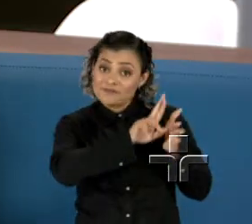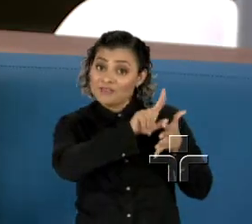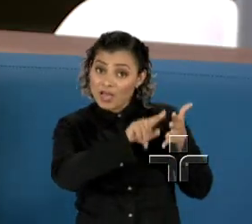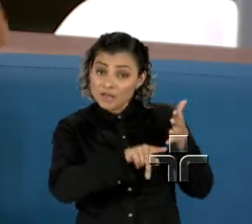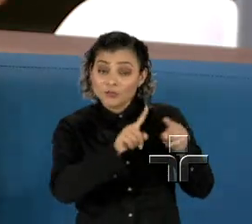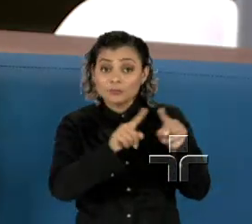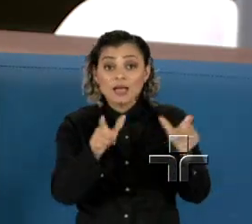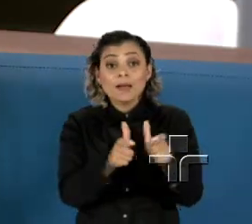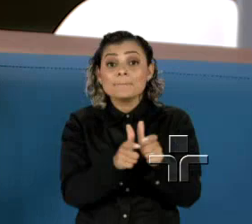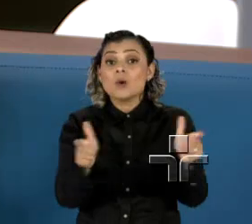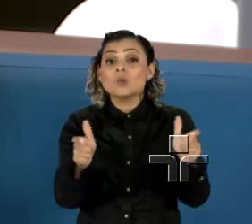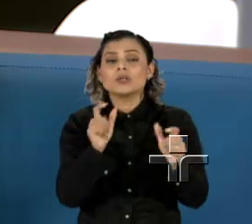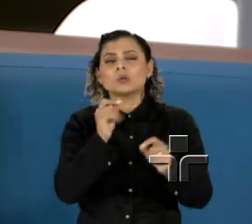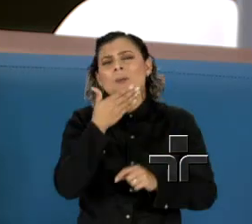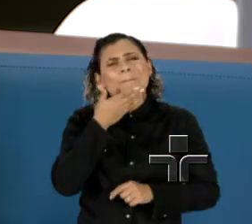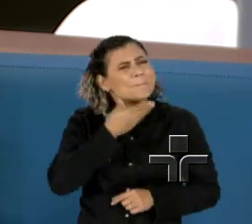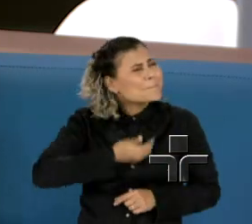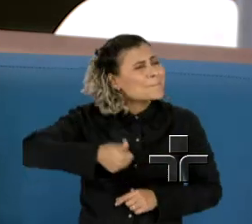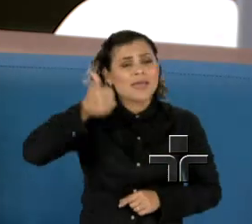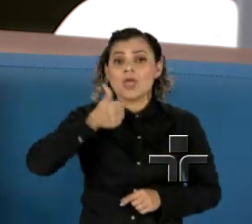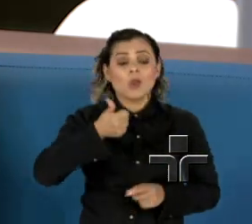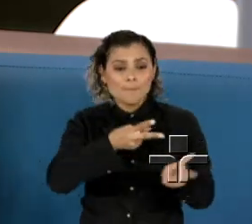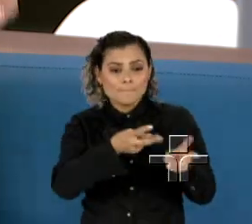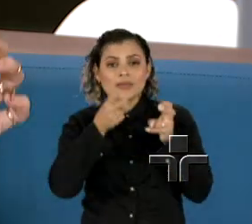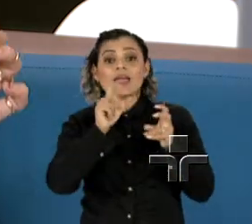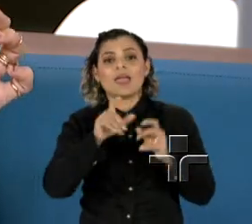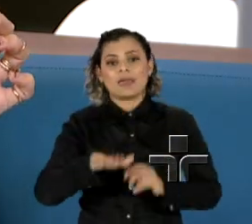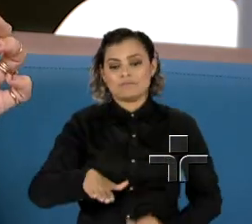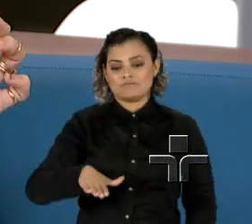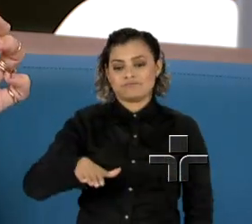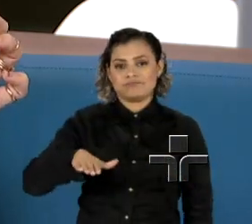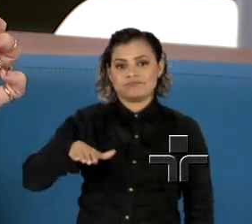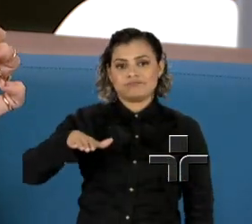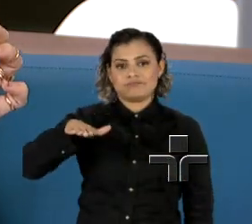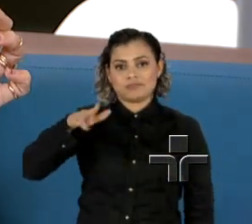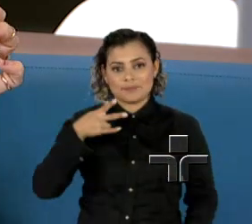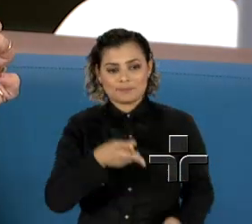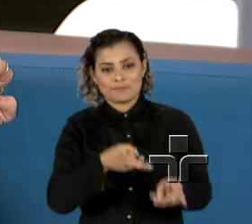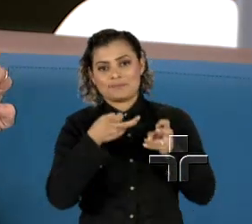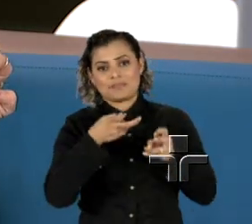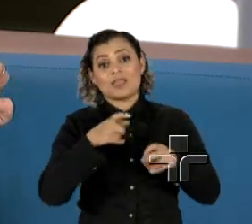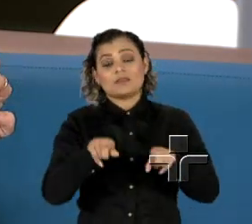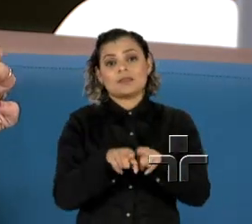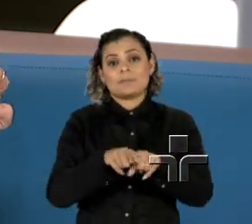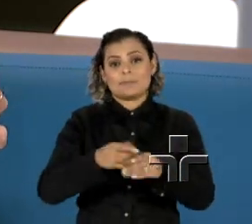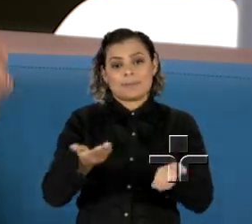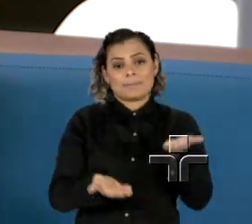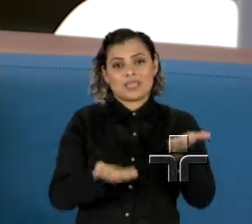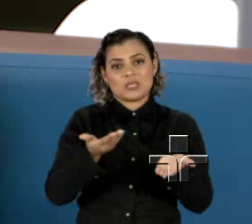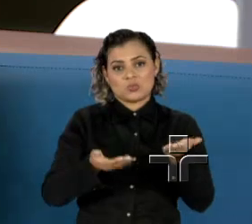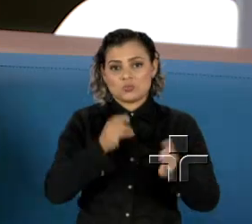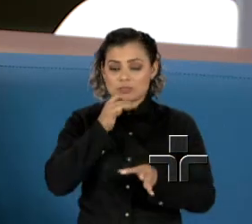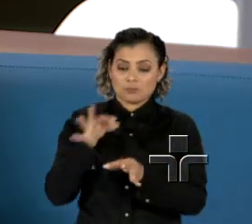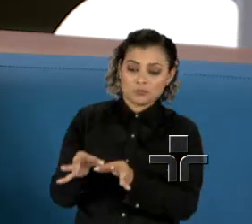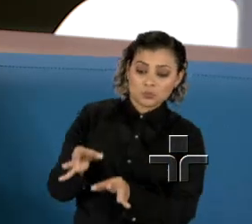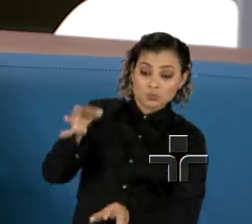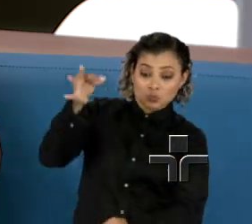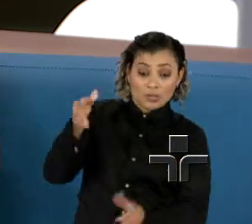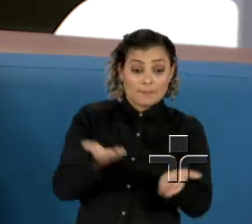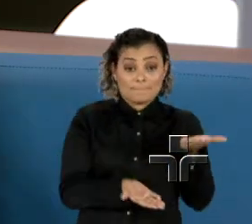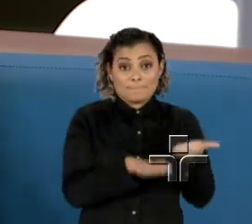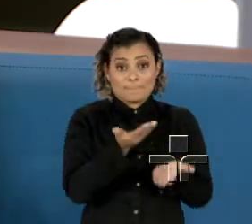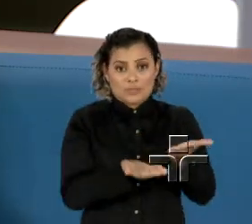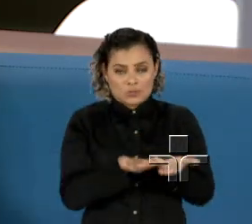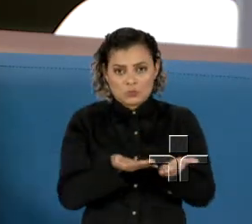mas o melhor termômetro é o crescimento e o peso dessa criança. Quando a criança cresce bem,